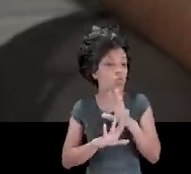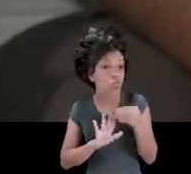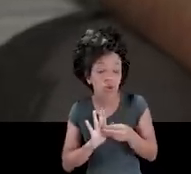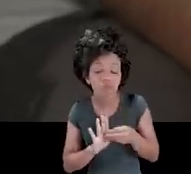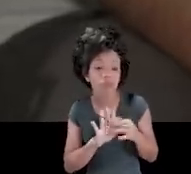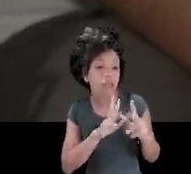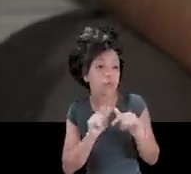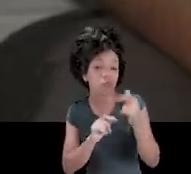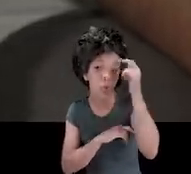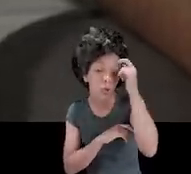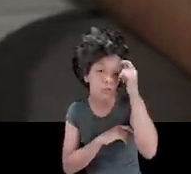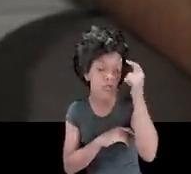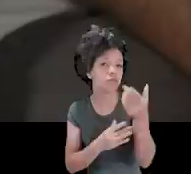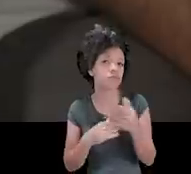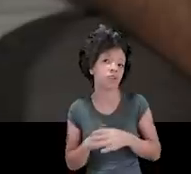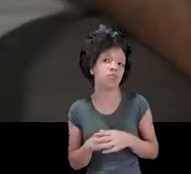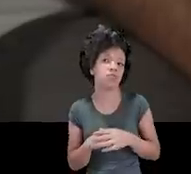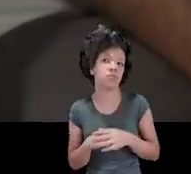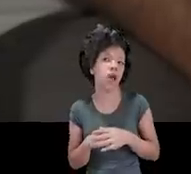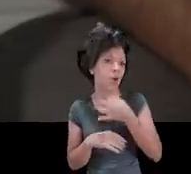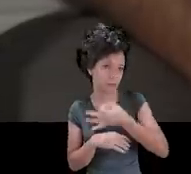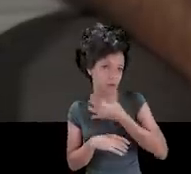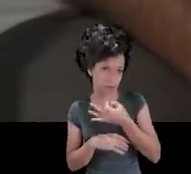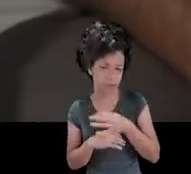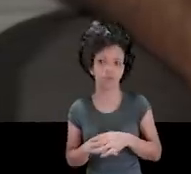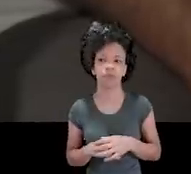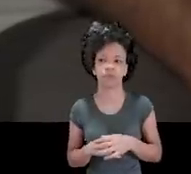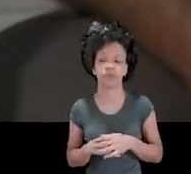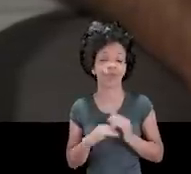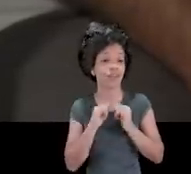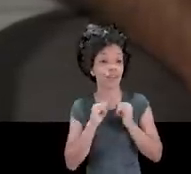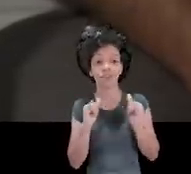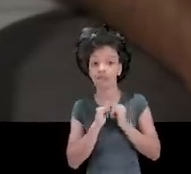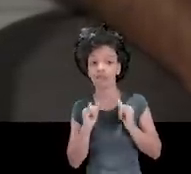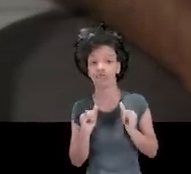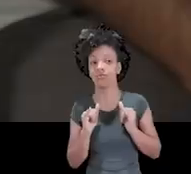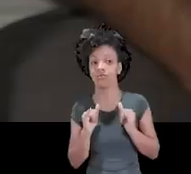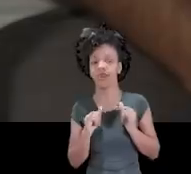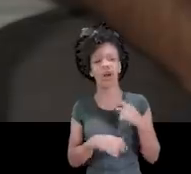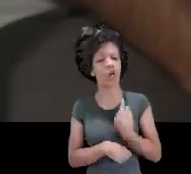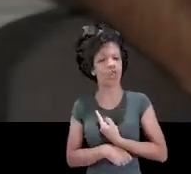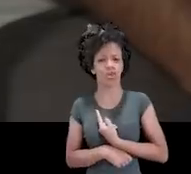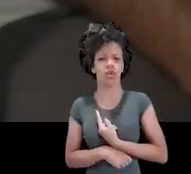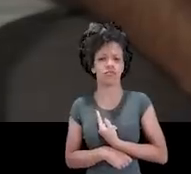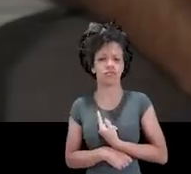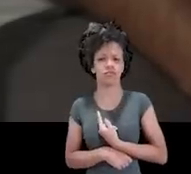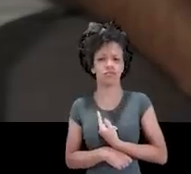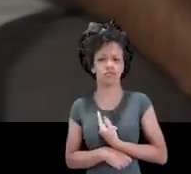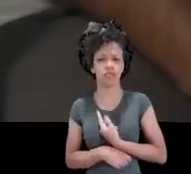pessoas com consciência de argumento. Energia. Nós todos